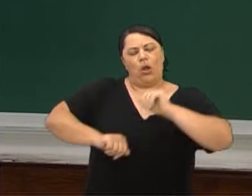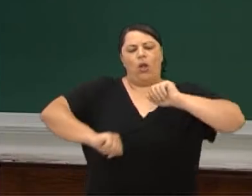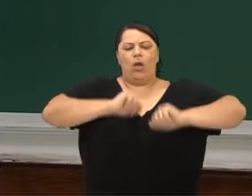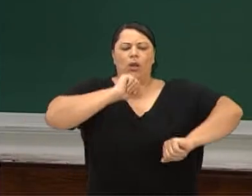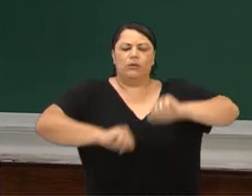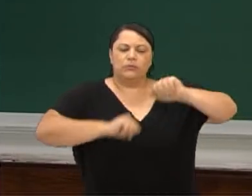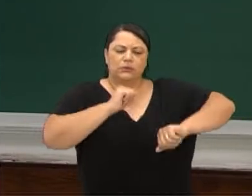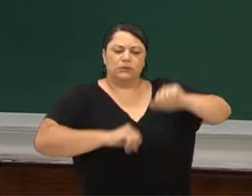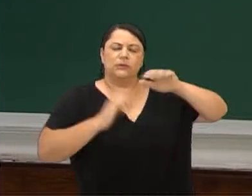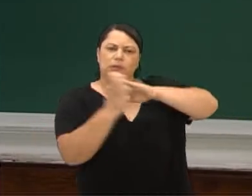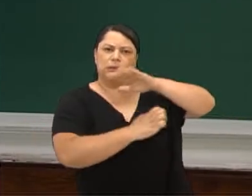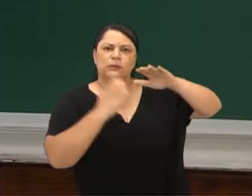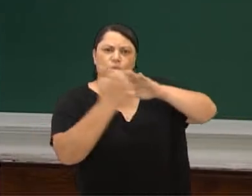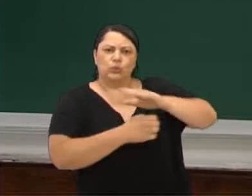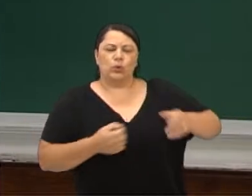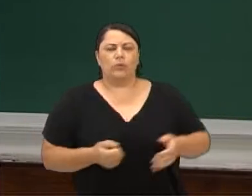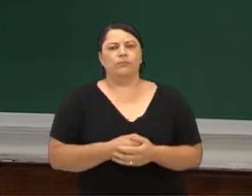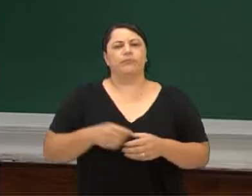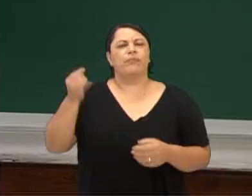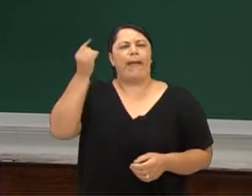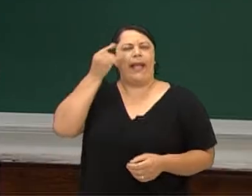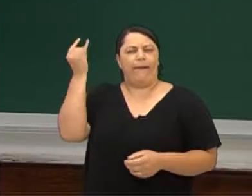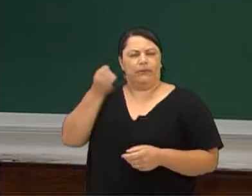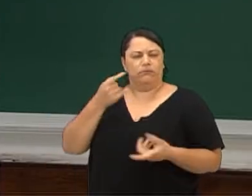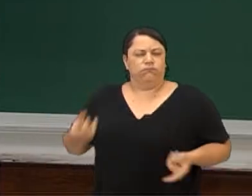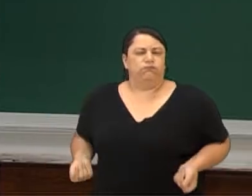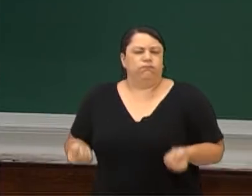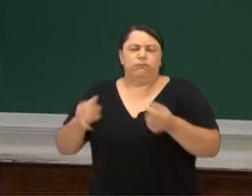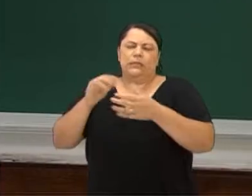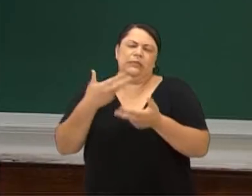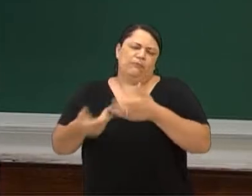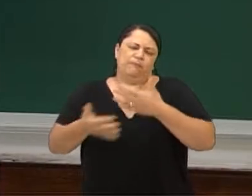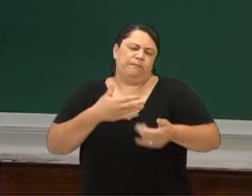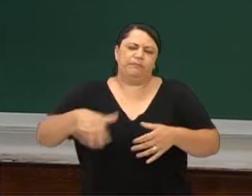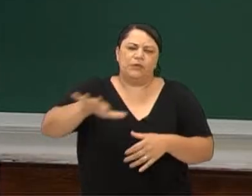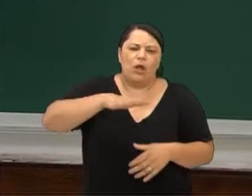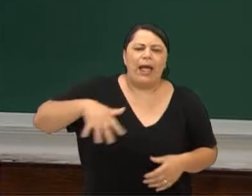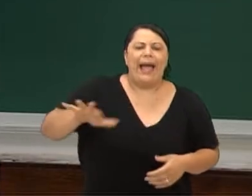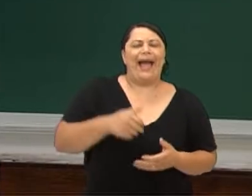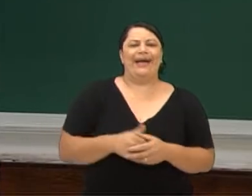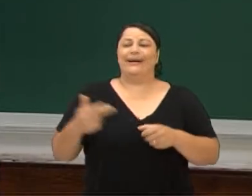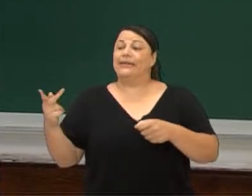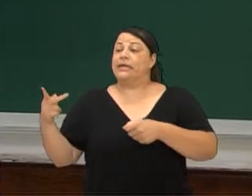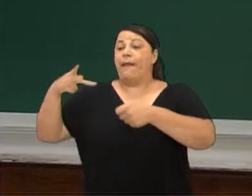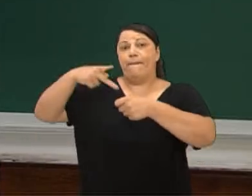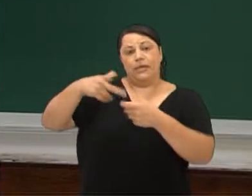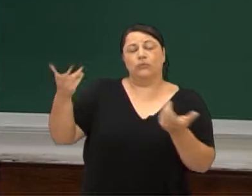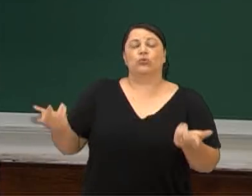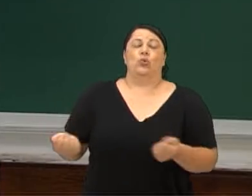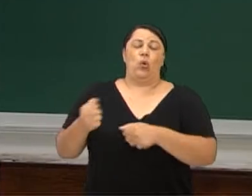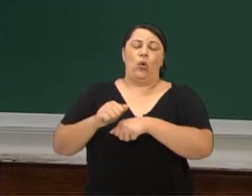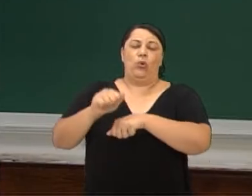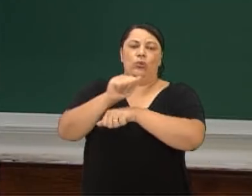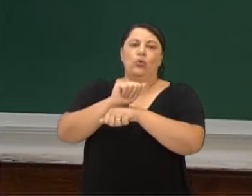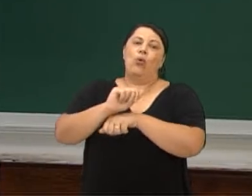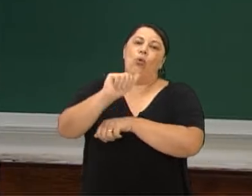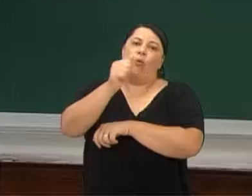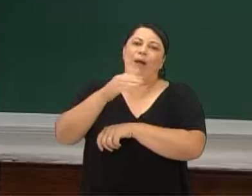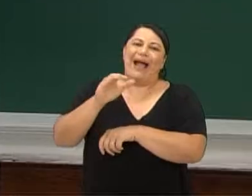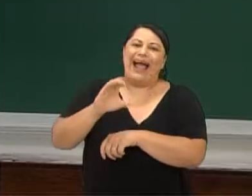mais lucro, seja na área do petróleo, do aço, da eletricidade ou qualquer outro ramo,